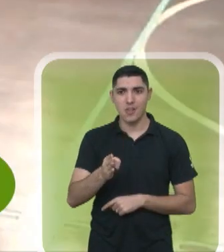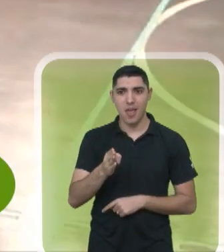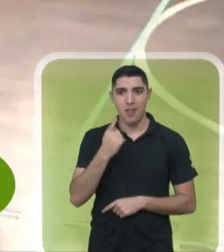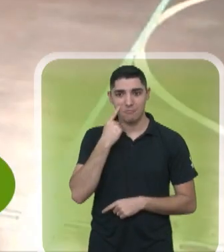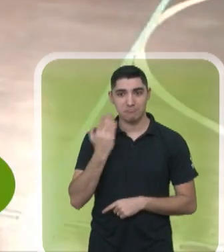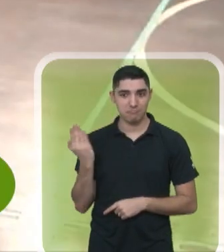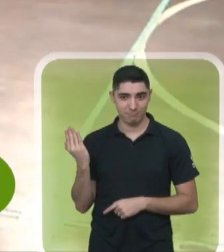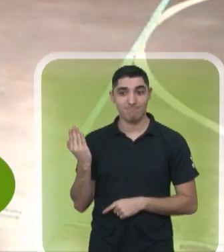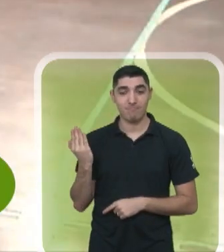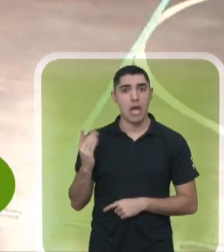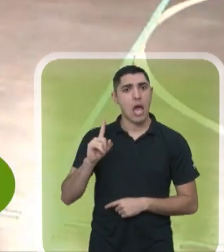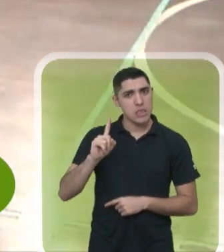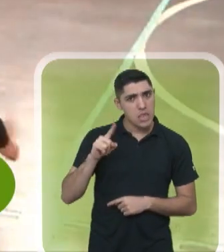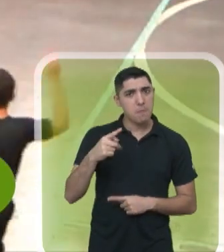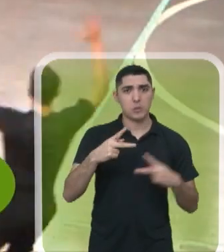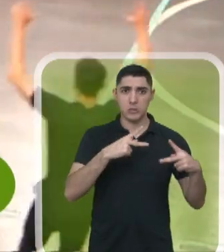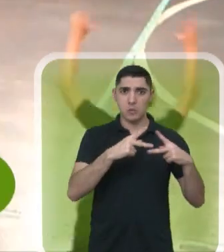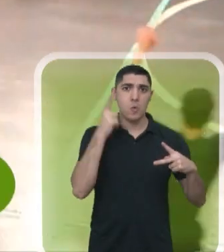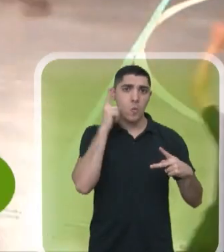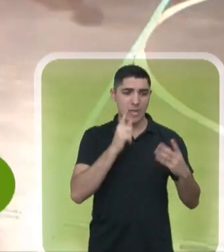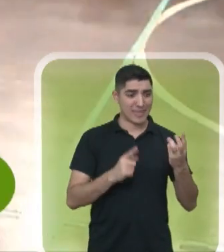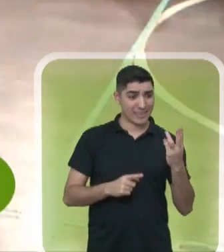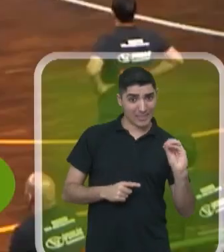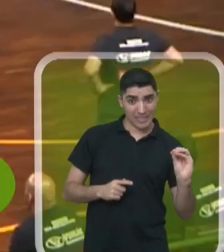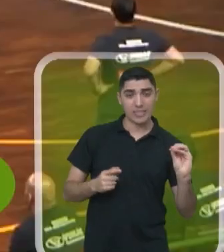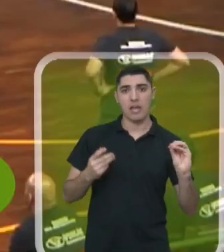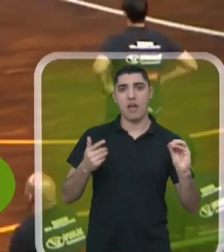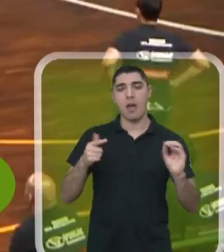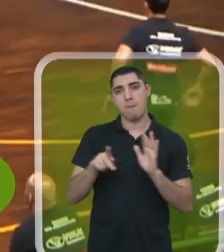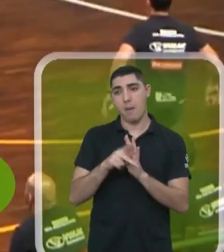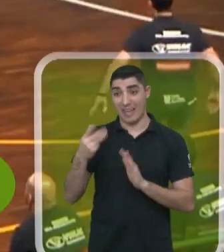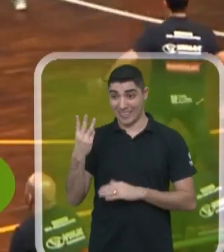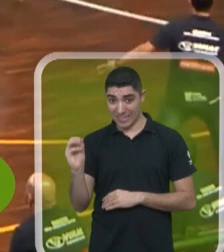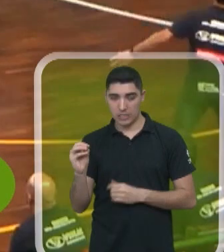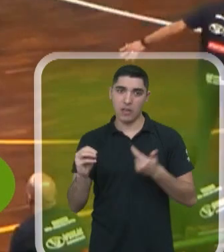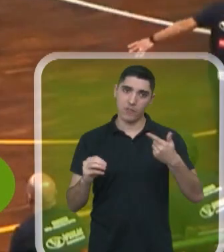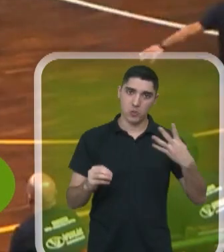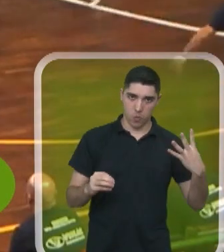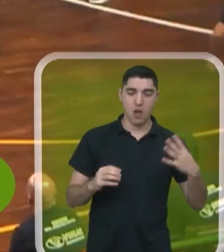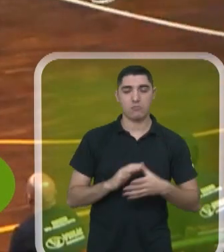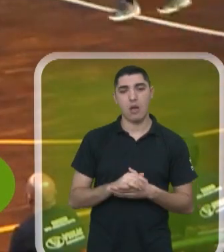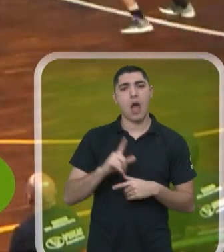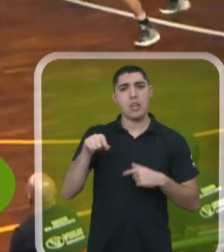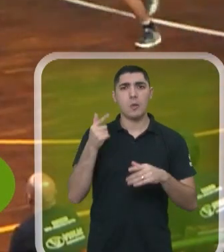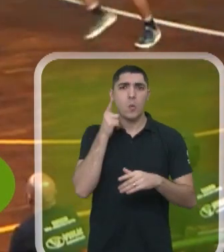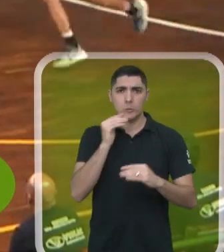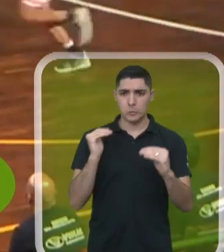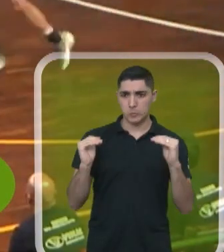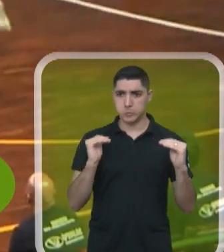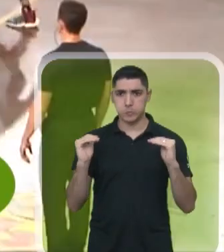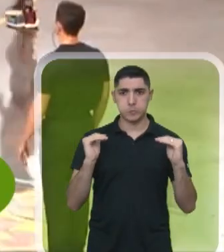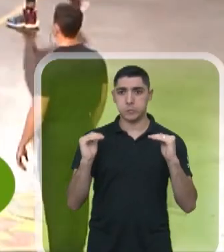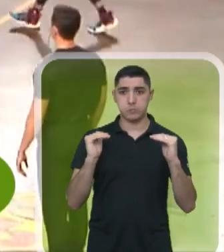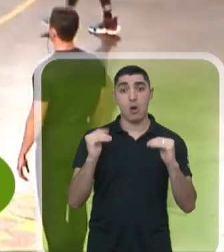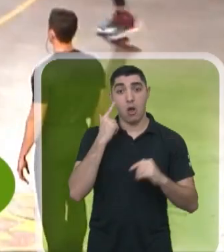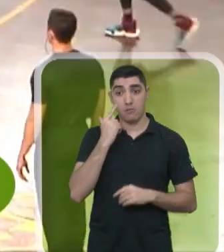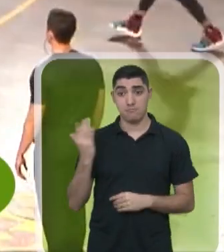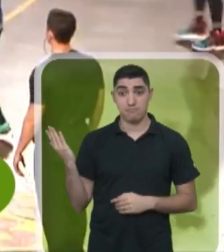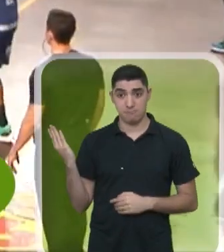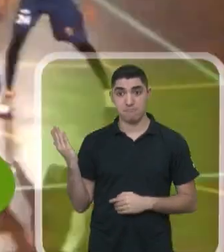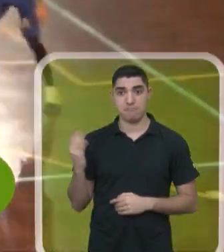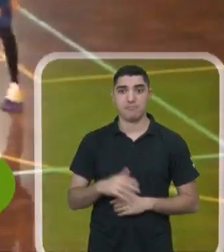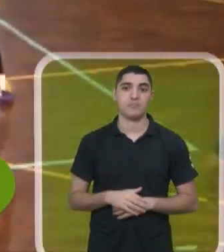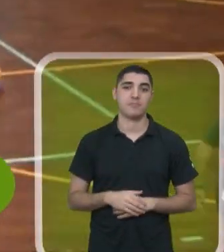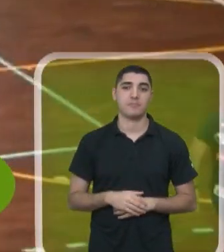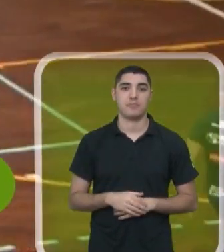São José encostou no placar em 30-24. Nesse momento, a partida ficou equilibrada, com trocas de cestas das duas